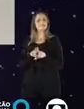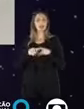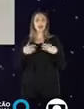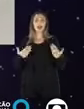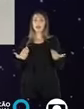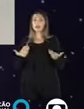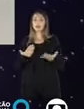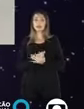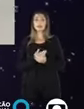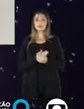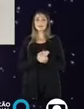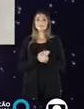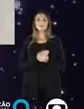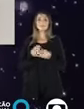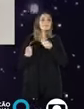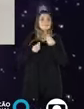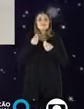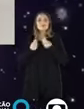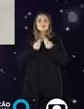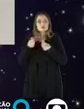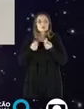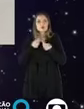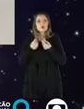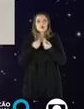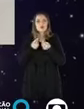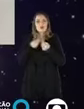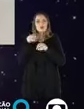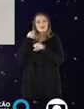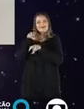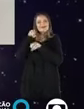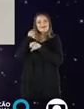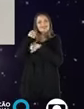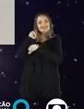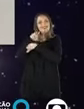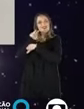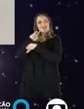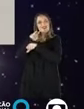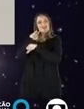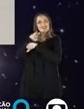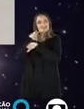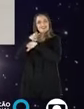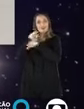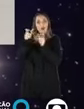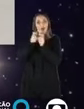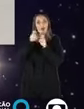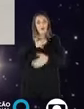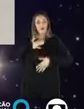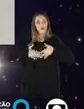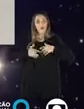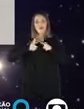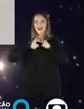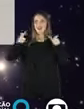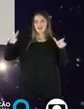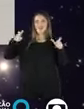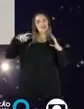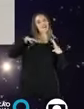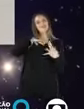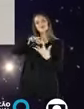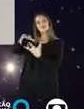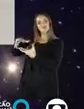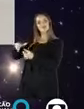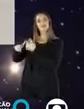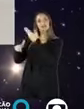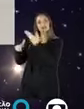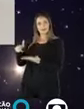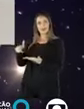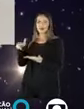passei para como a gente pode cuidar do nosso maior corpo, né, que é o planeta Terra,